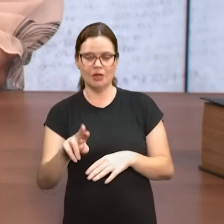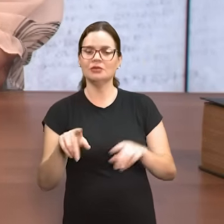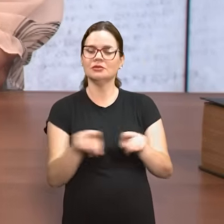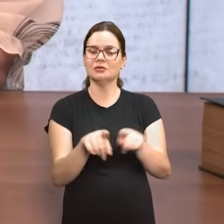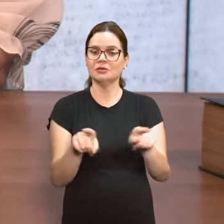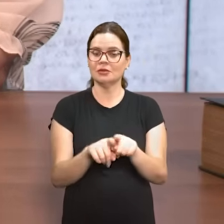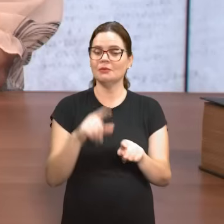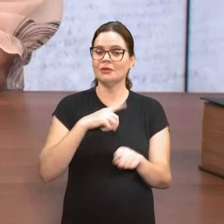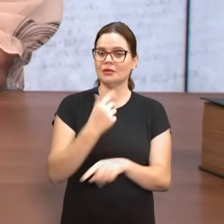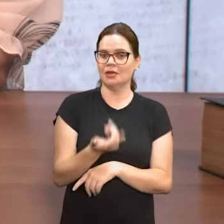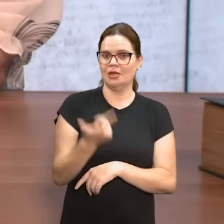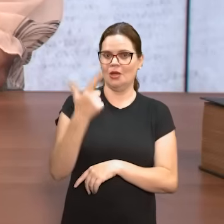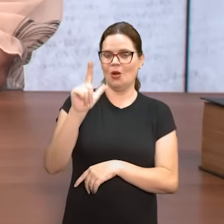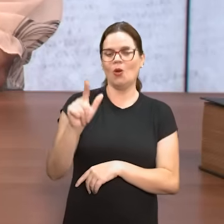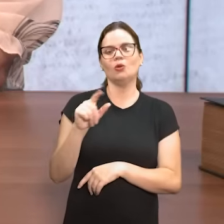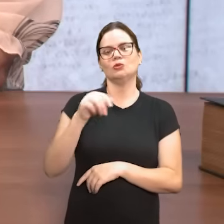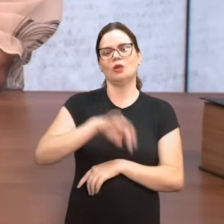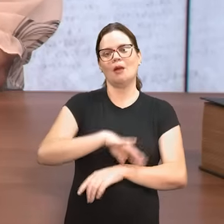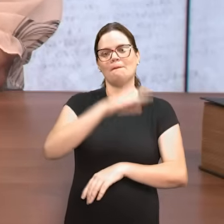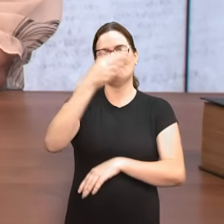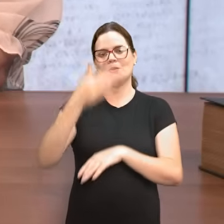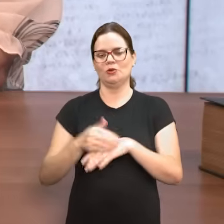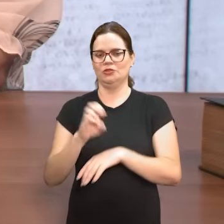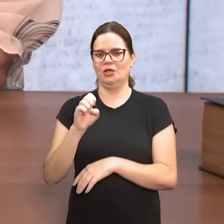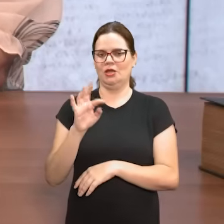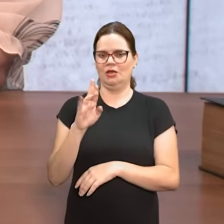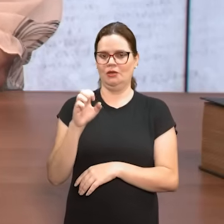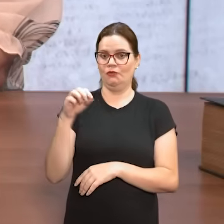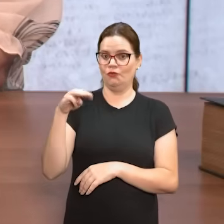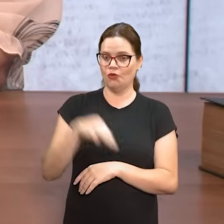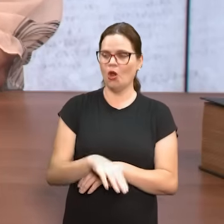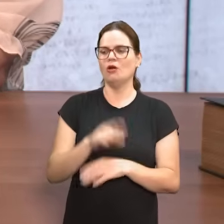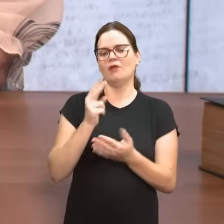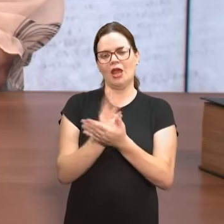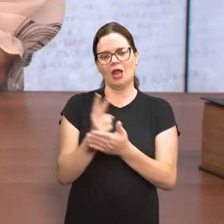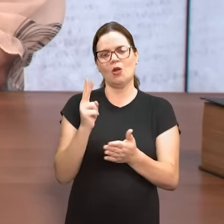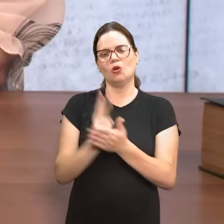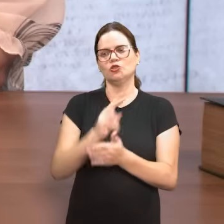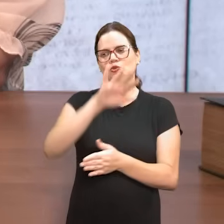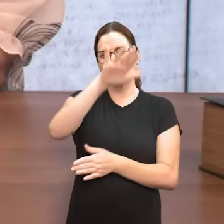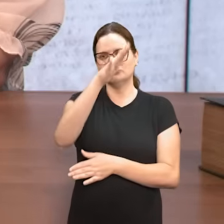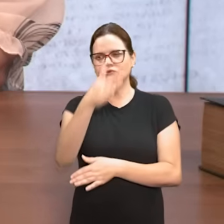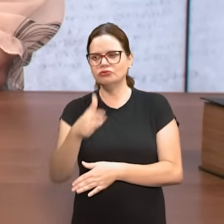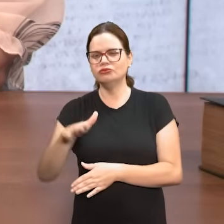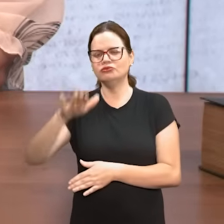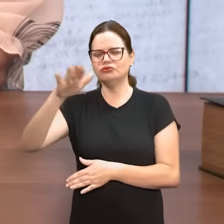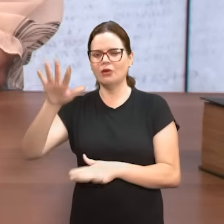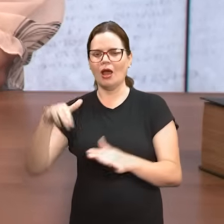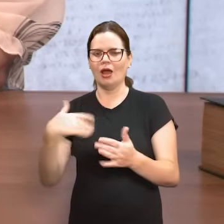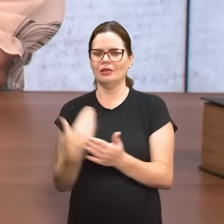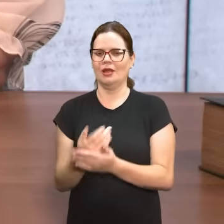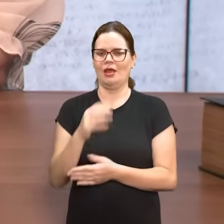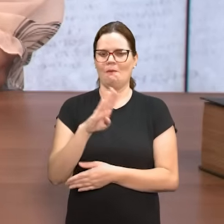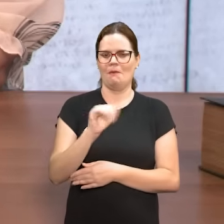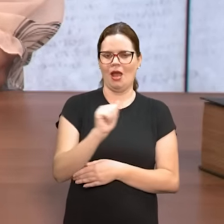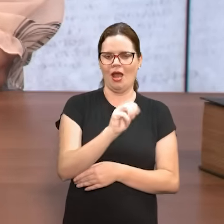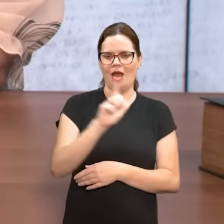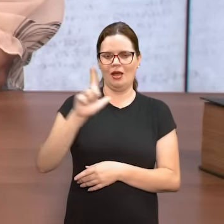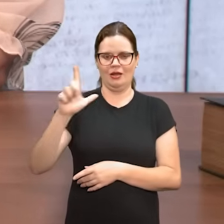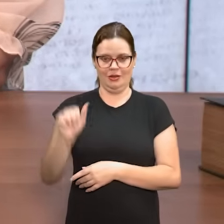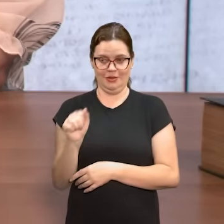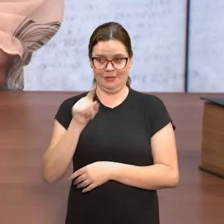monte de Efron. Irá mais este termo até Baala, que é